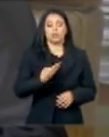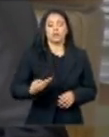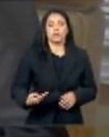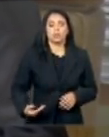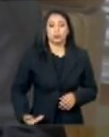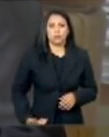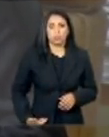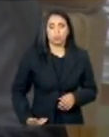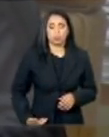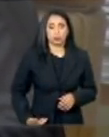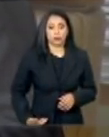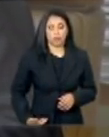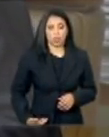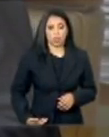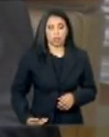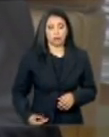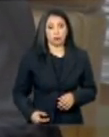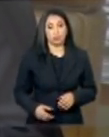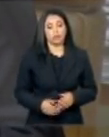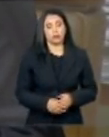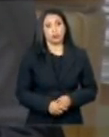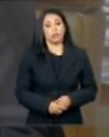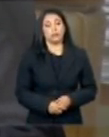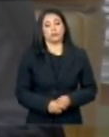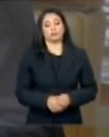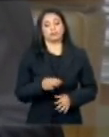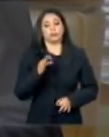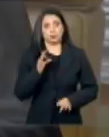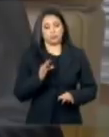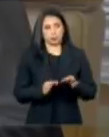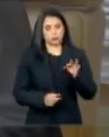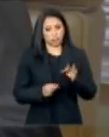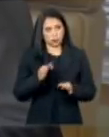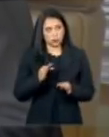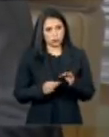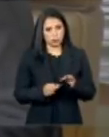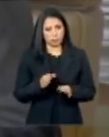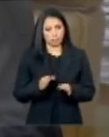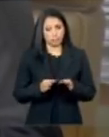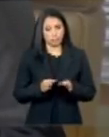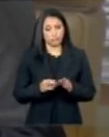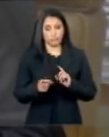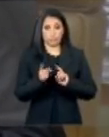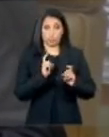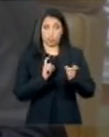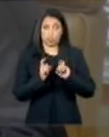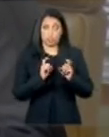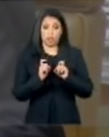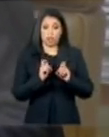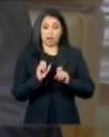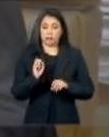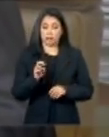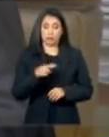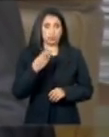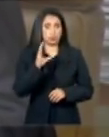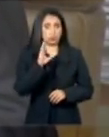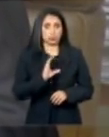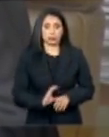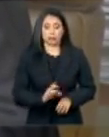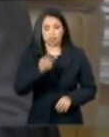restrição à esfera jurídica dos administrados ou de qualquer cidadão de qualquer